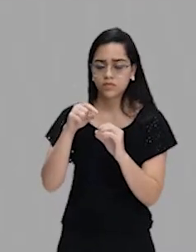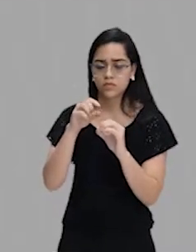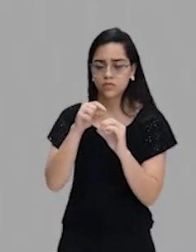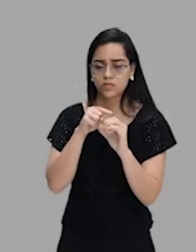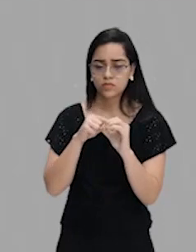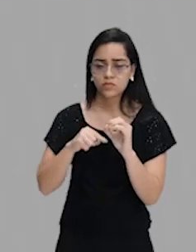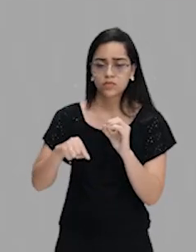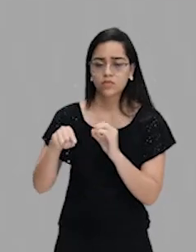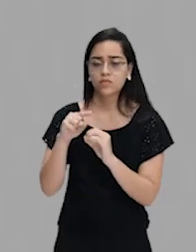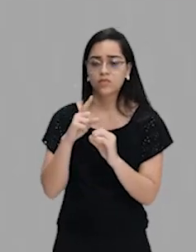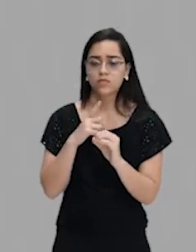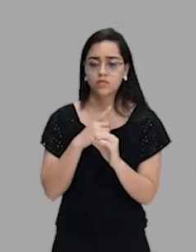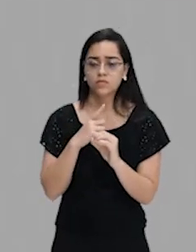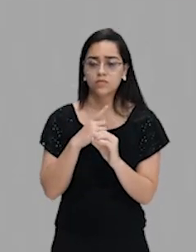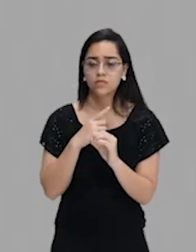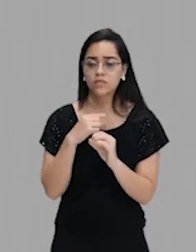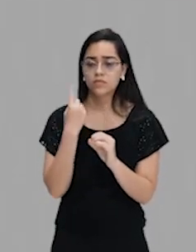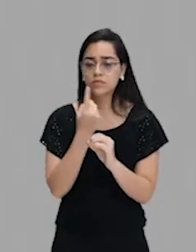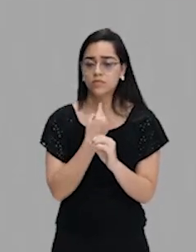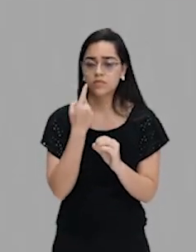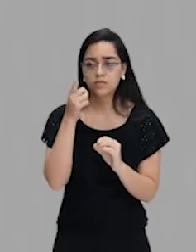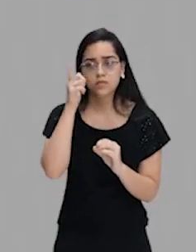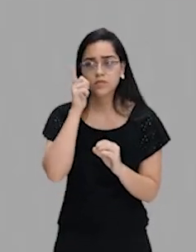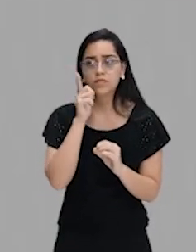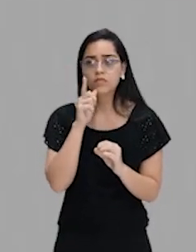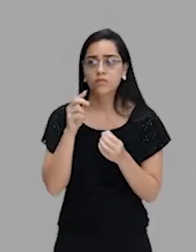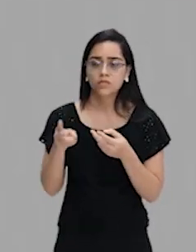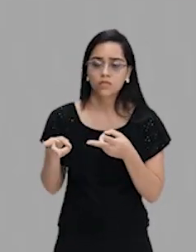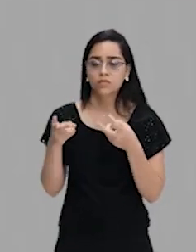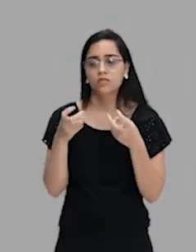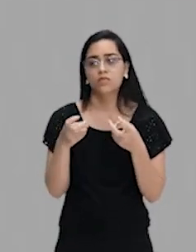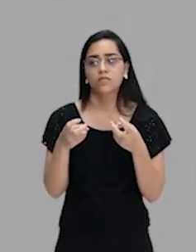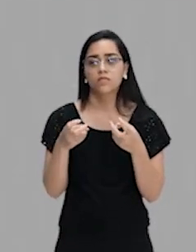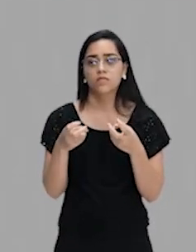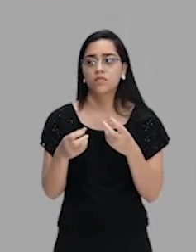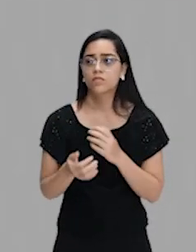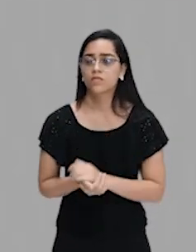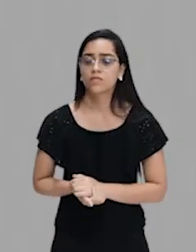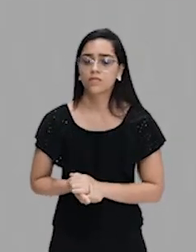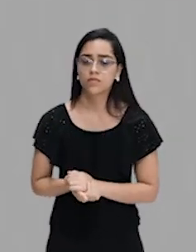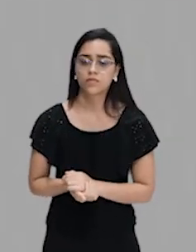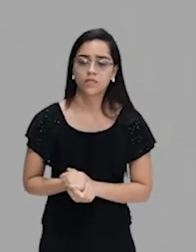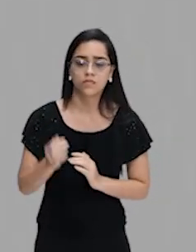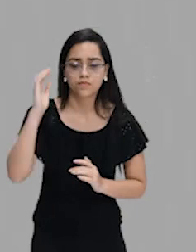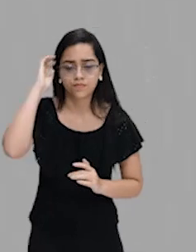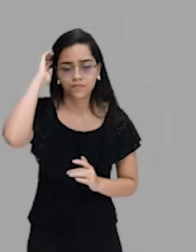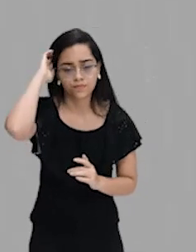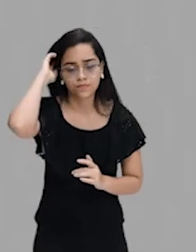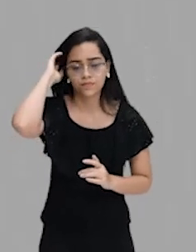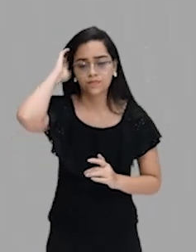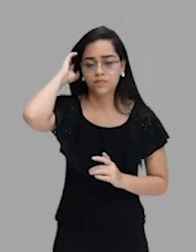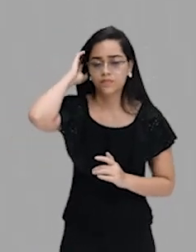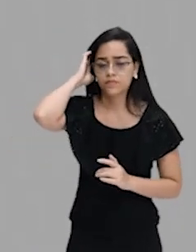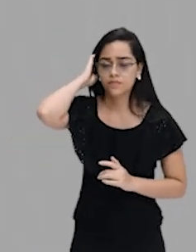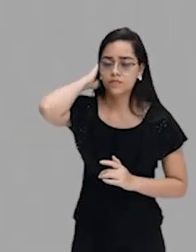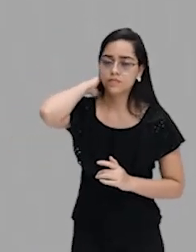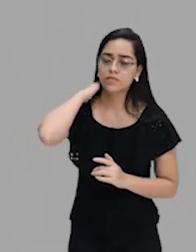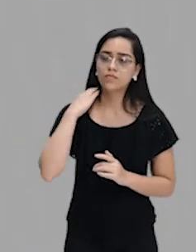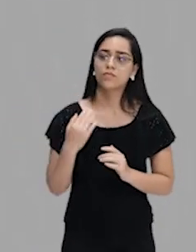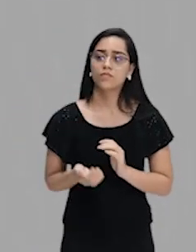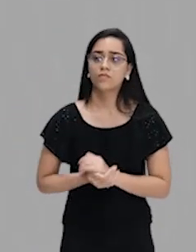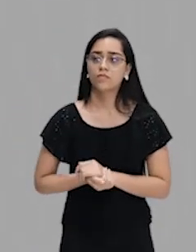essa esfera, em cima dessa esfera, é aquilo que a gente consegue observar, aquilo que a gente consegue ver de informação do céu.